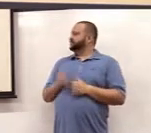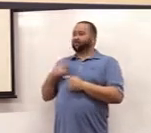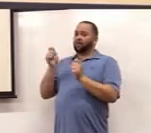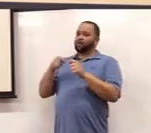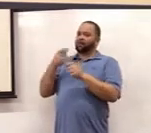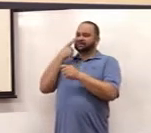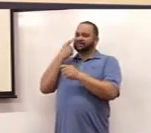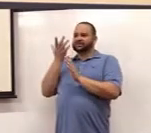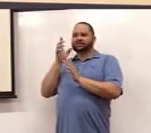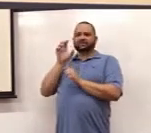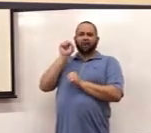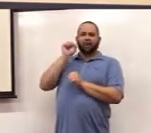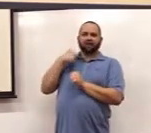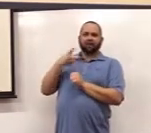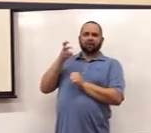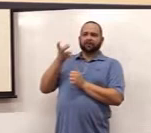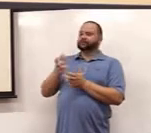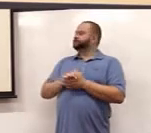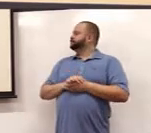Como ouvir? Se dá para ouvir isso ou se eu estou viajando?